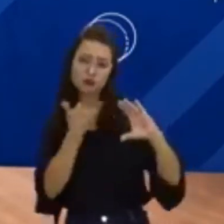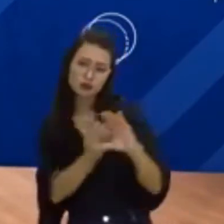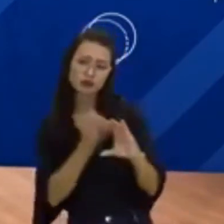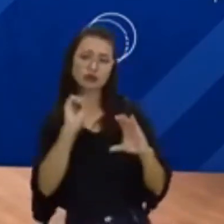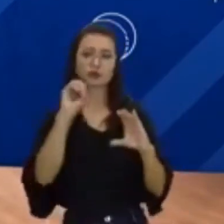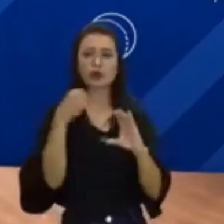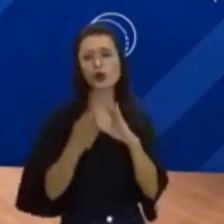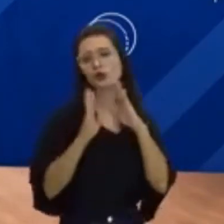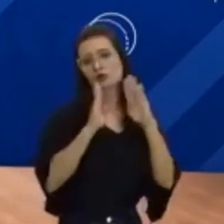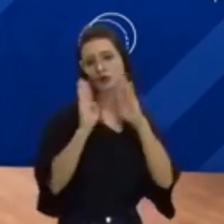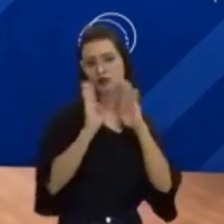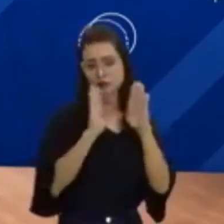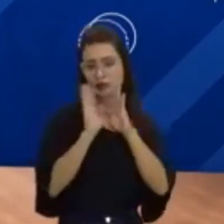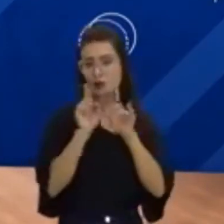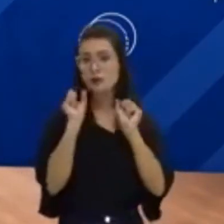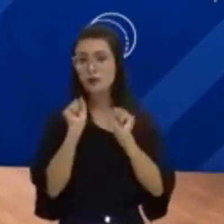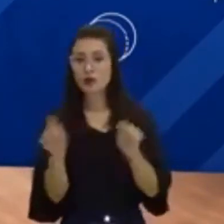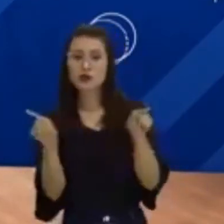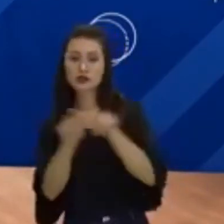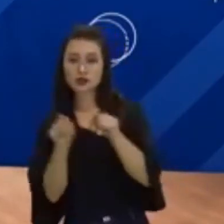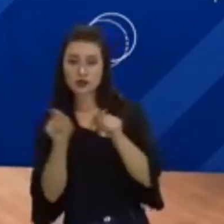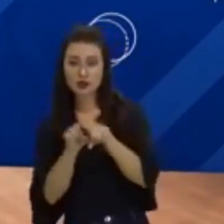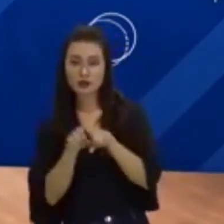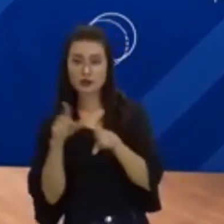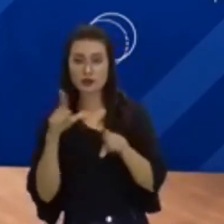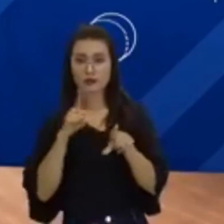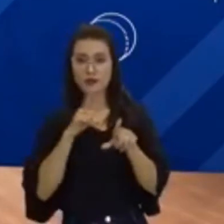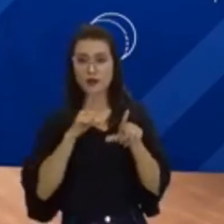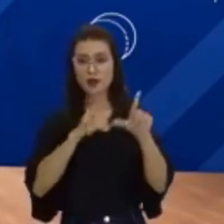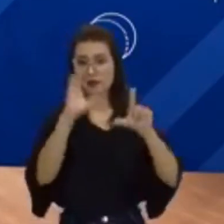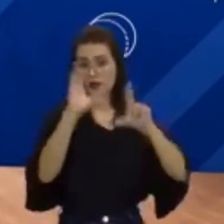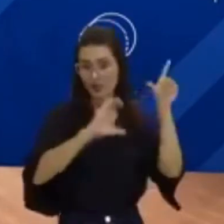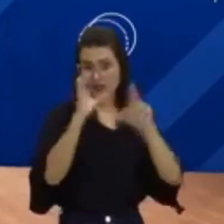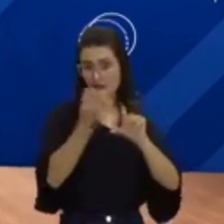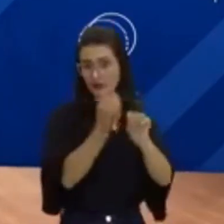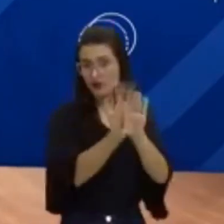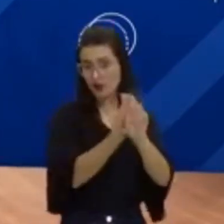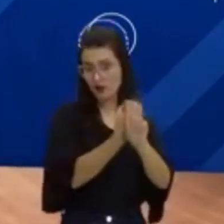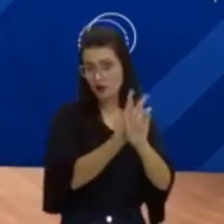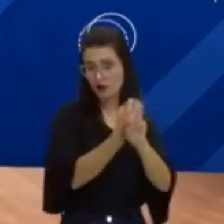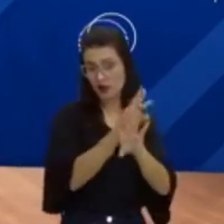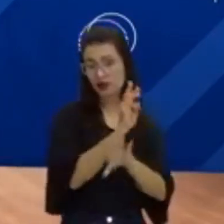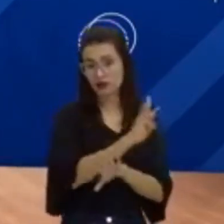do Facebook. Você pode acessar também pela TV online no